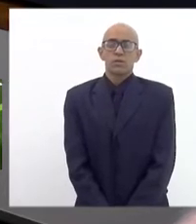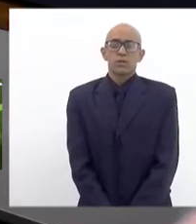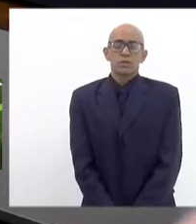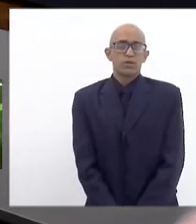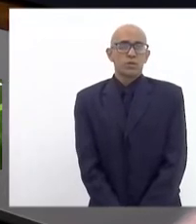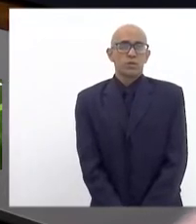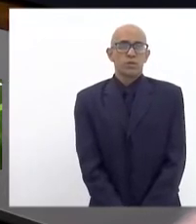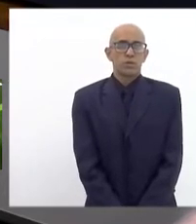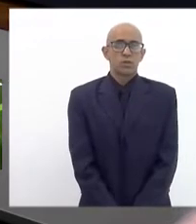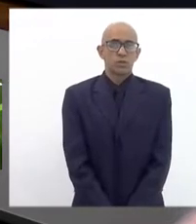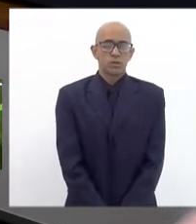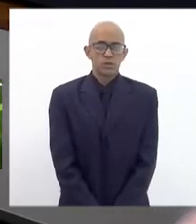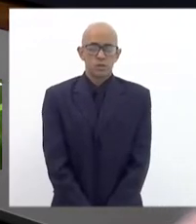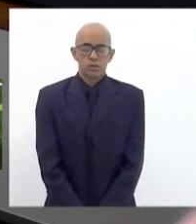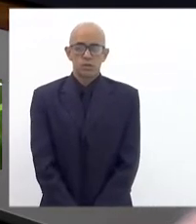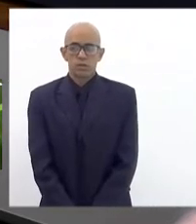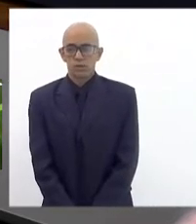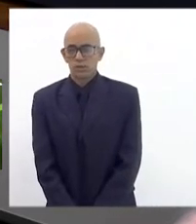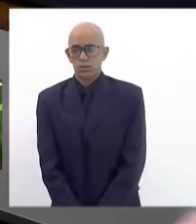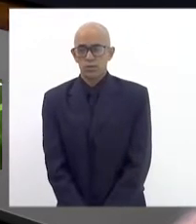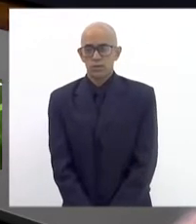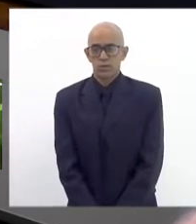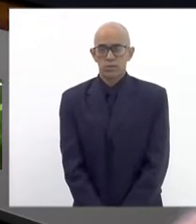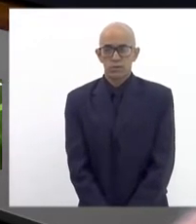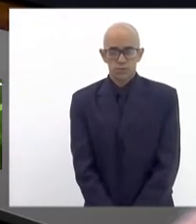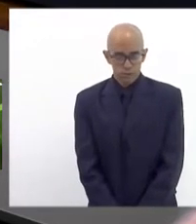compartilhar pelo Zoom. Tá.